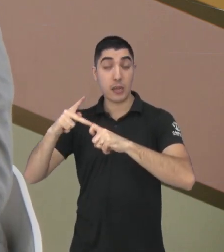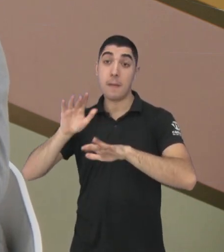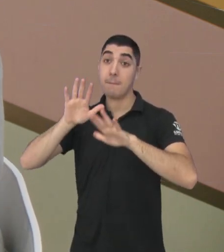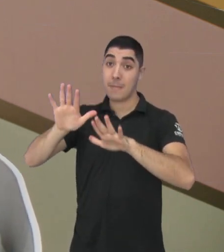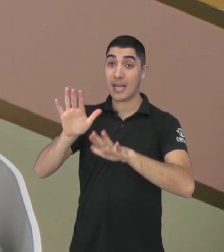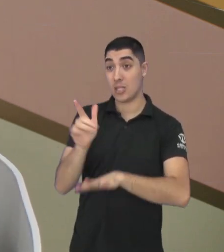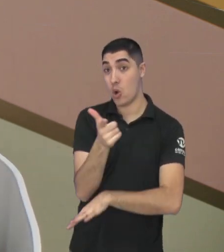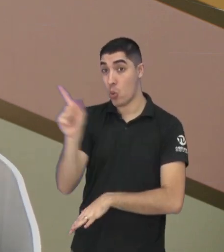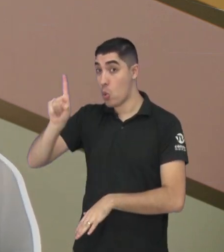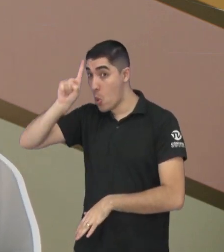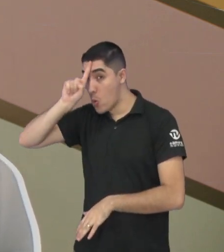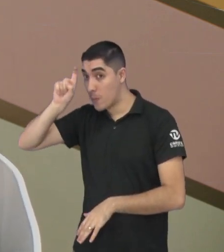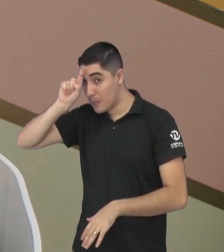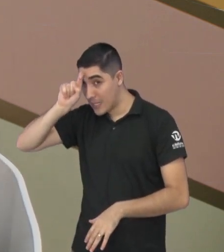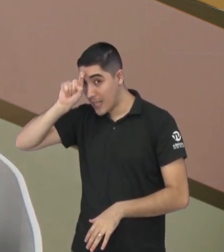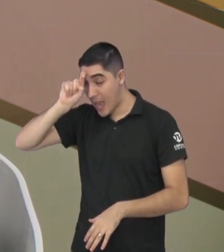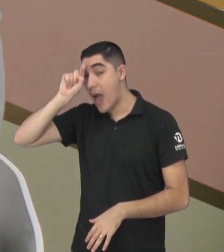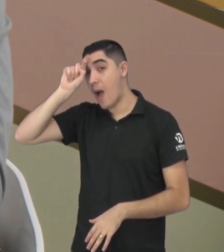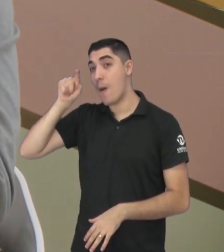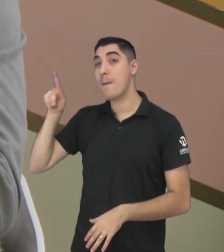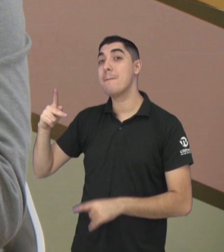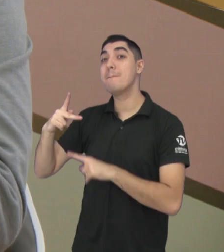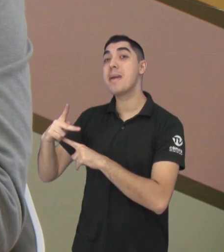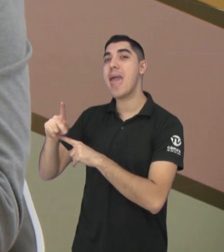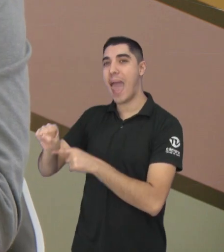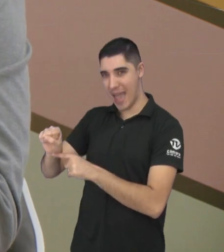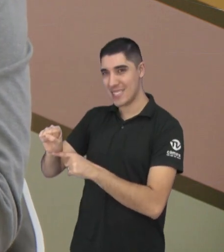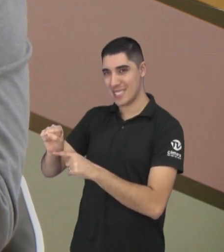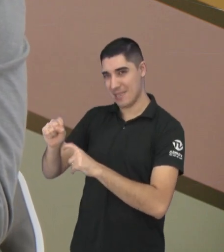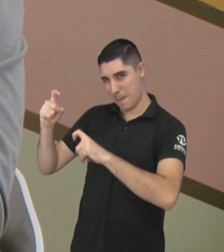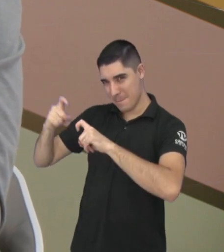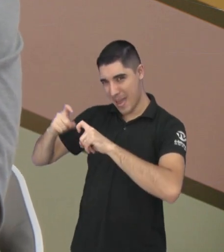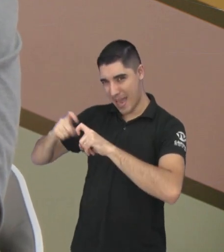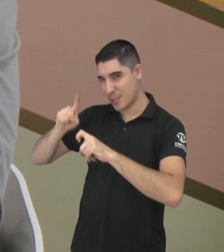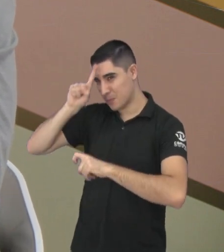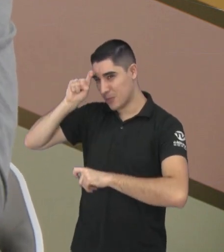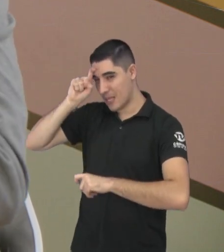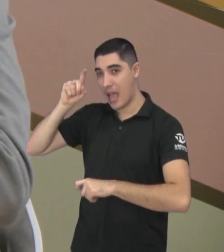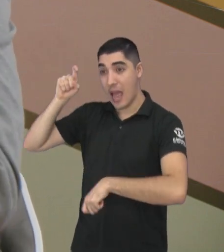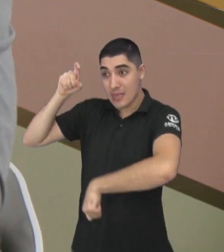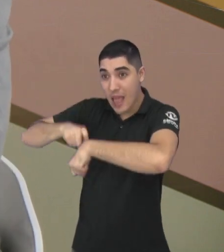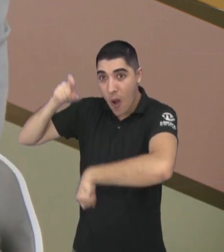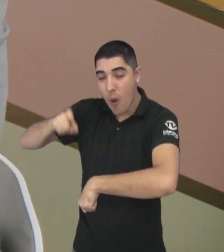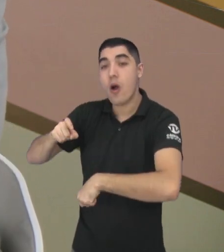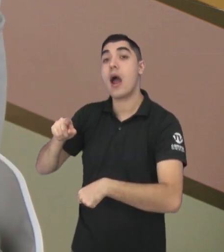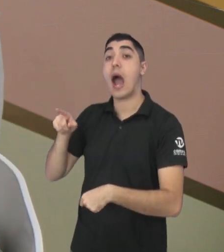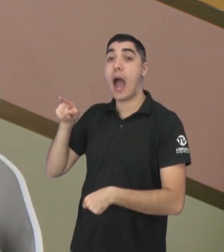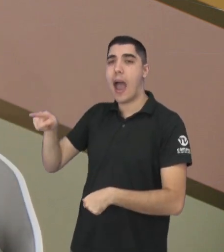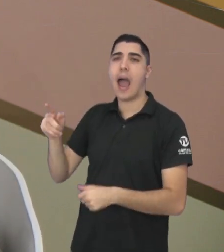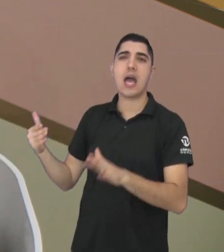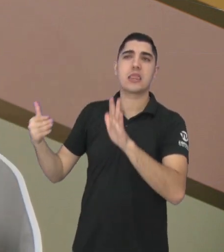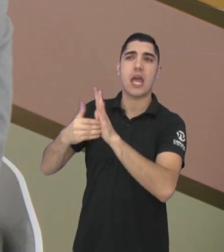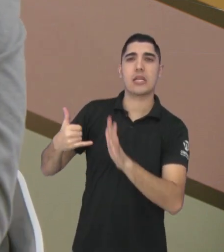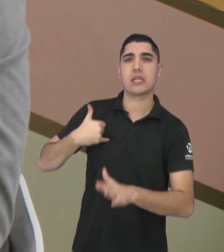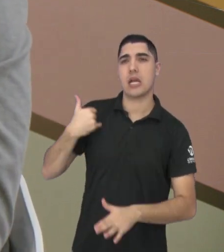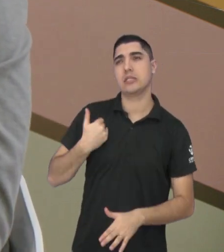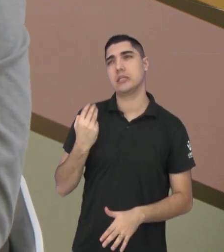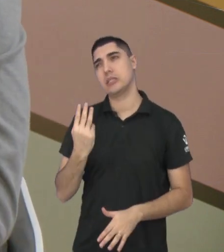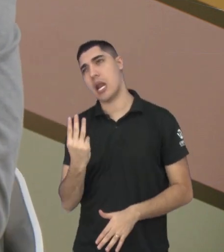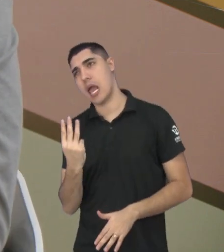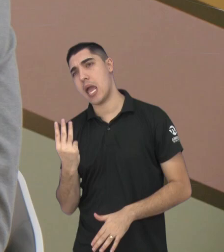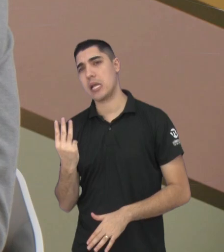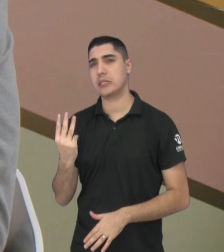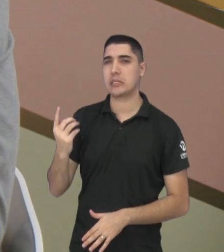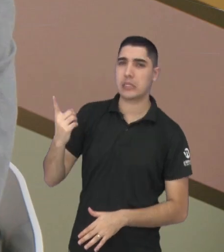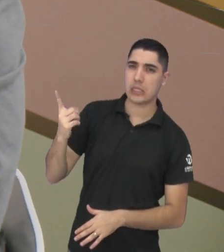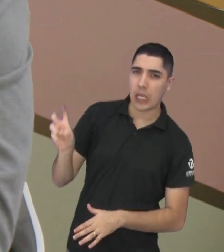pronto atendimento, que quando a gente vai no PS, normalmente é até 13 ou 15, dependendo